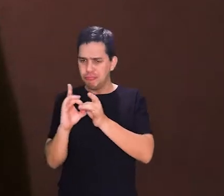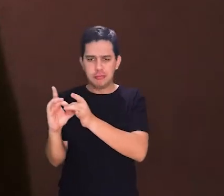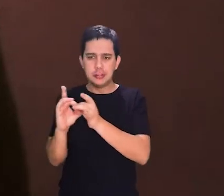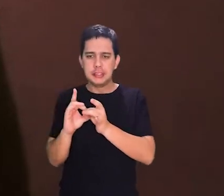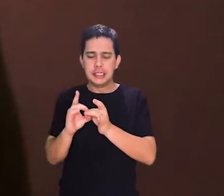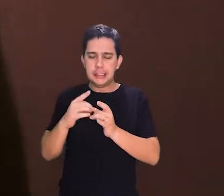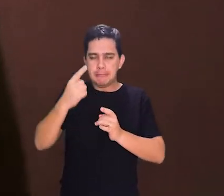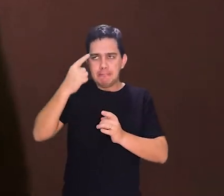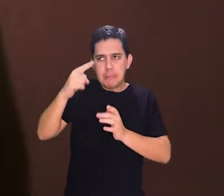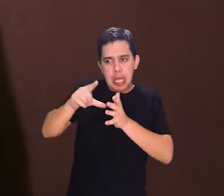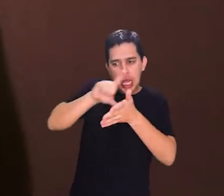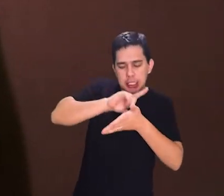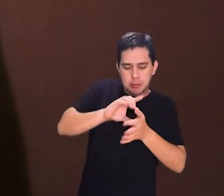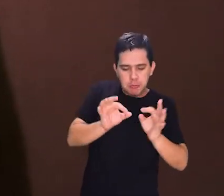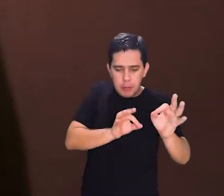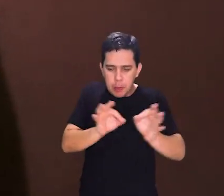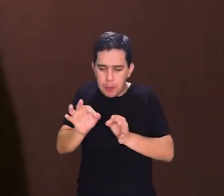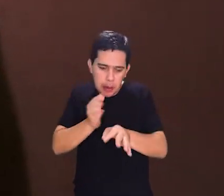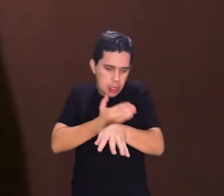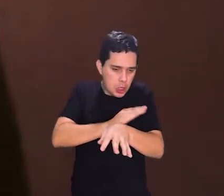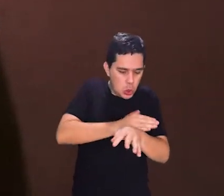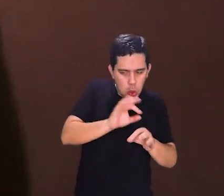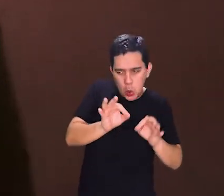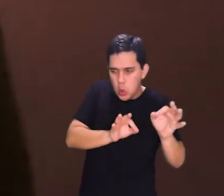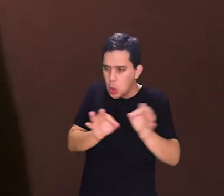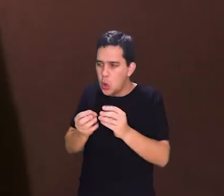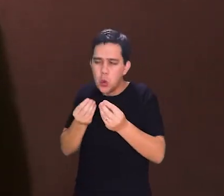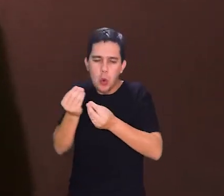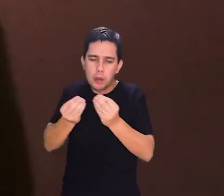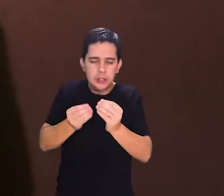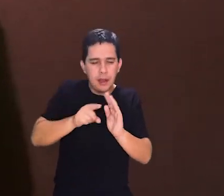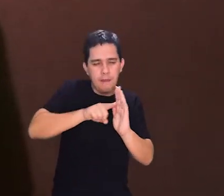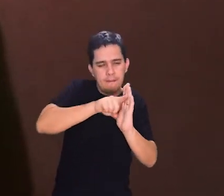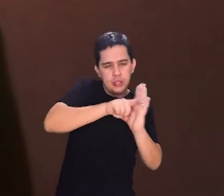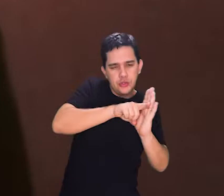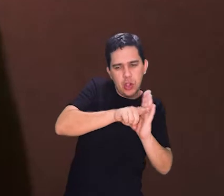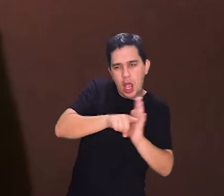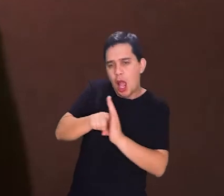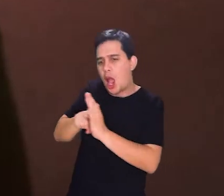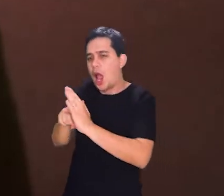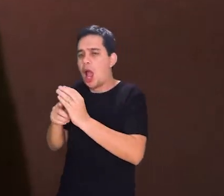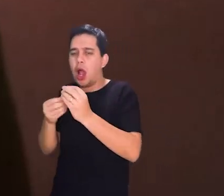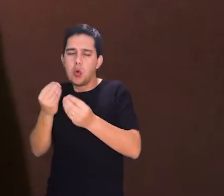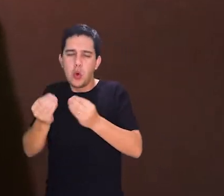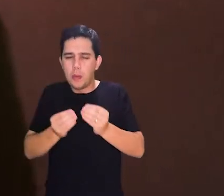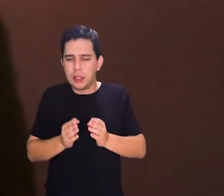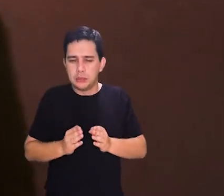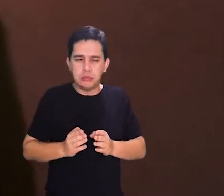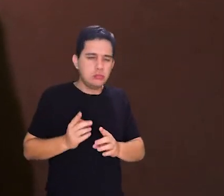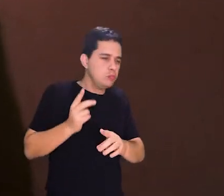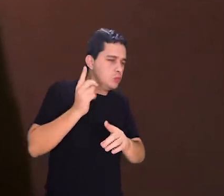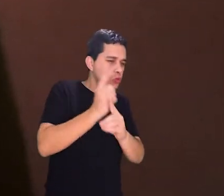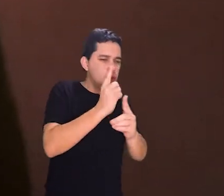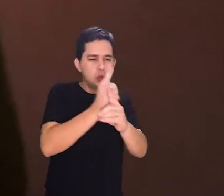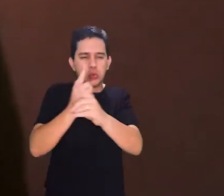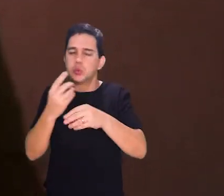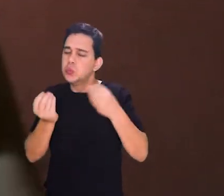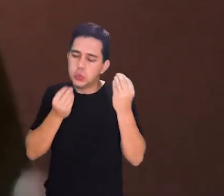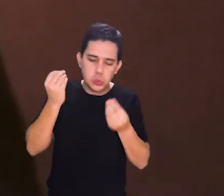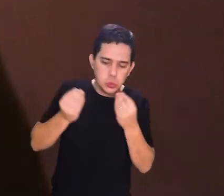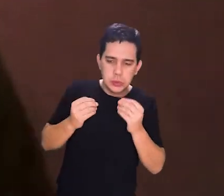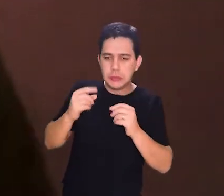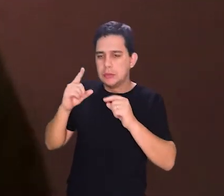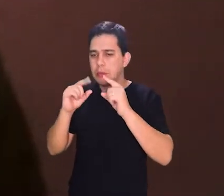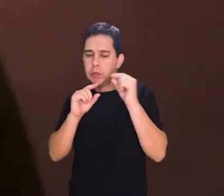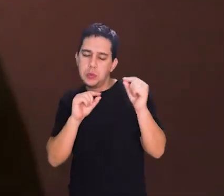estratégia de como a gente ia, qual era o melhor caminho para se trilhar.